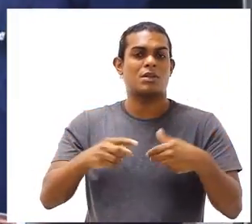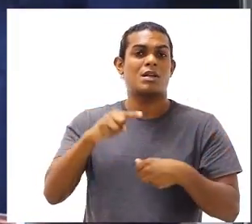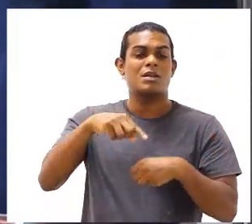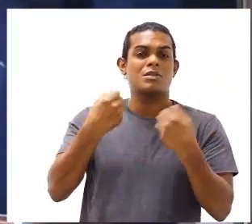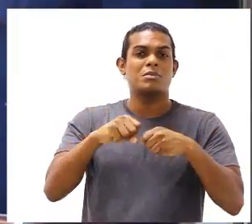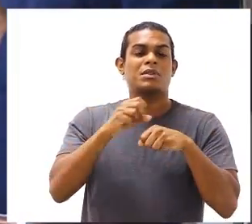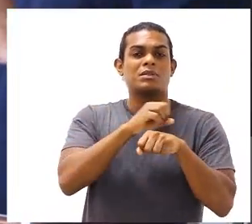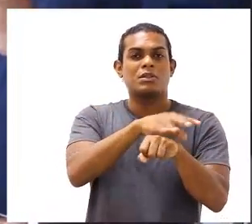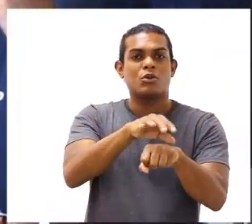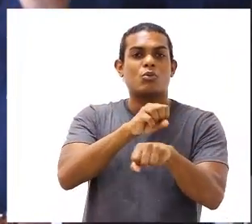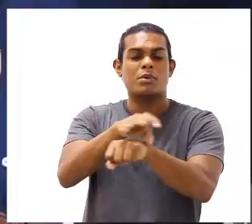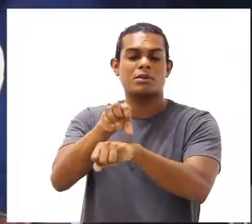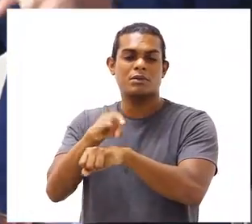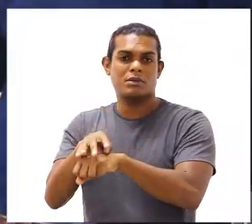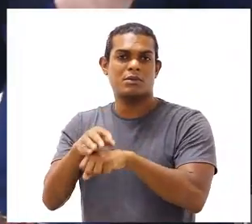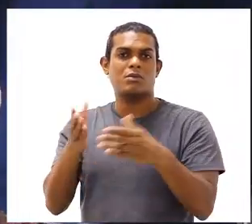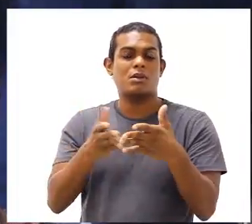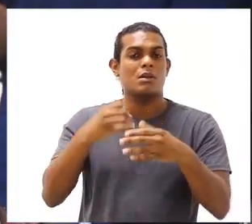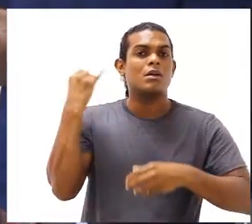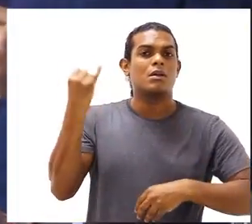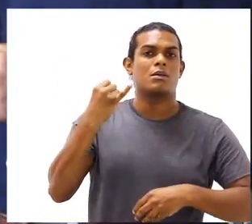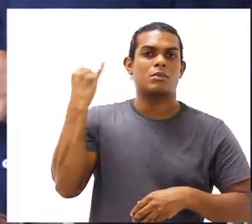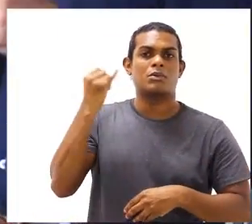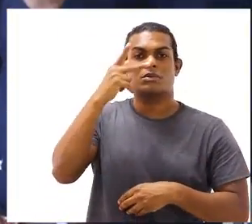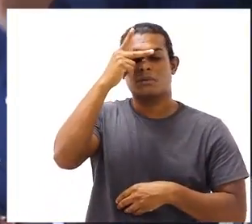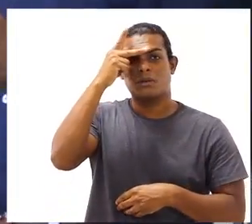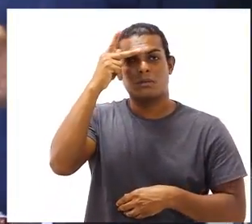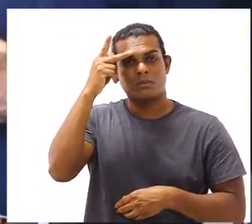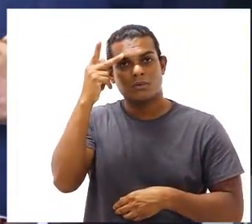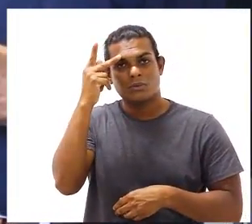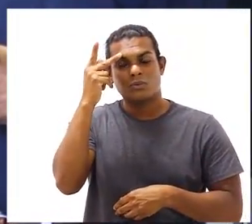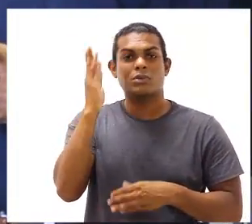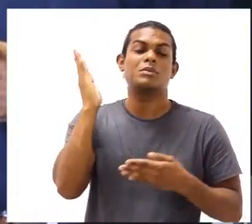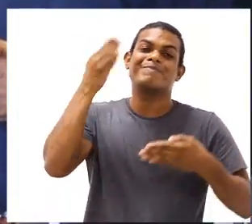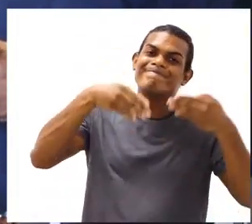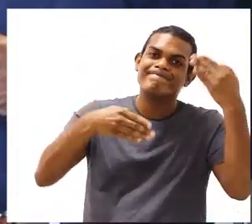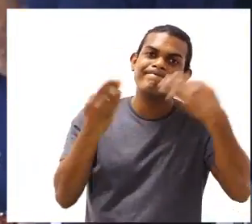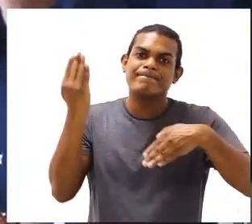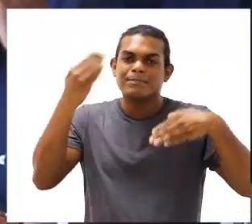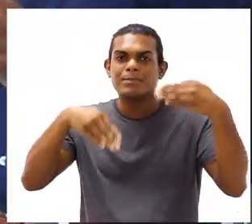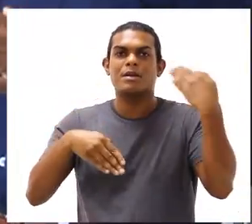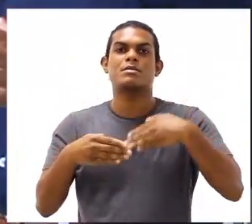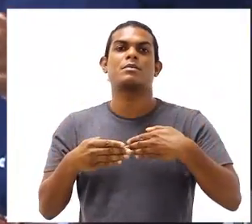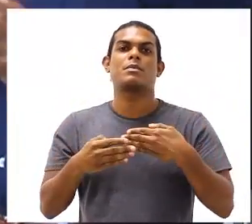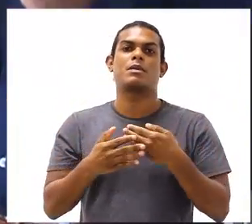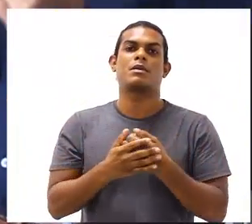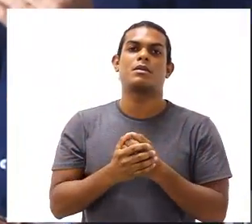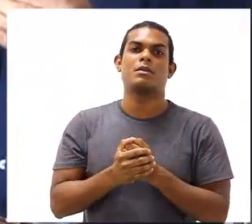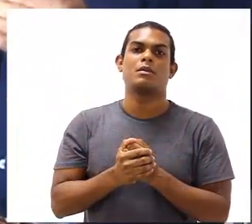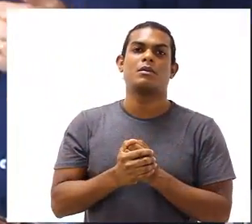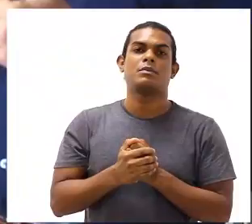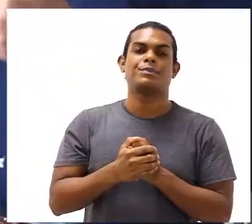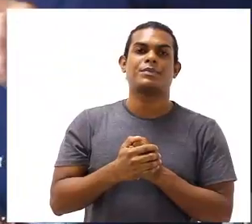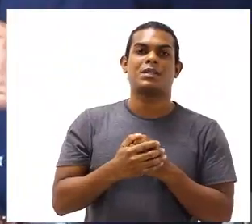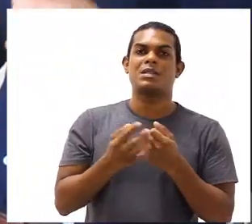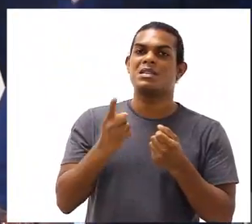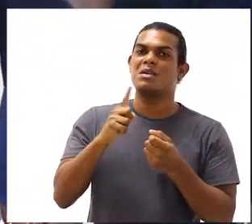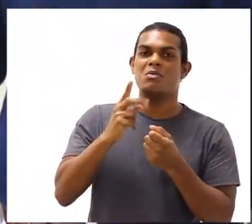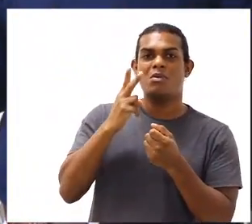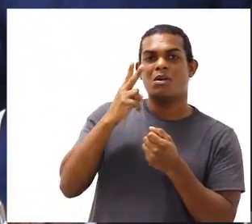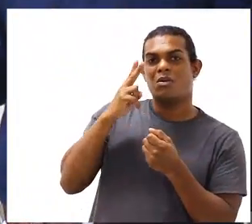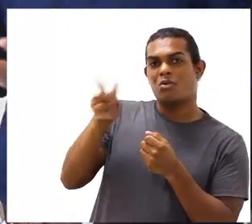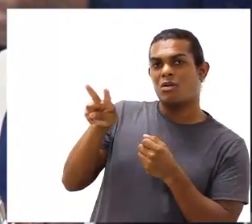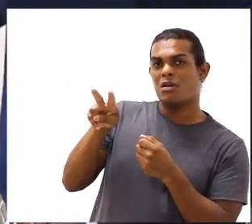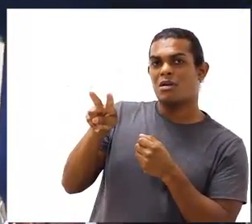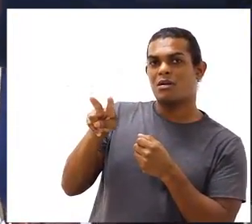compartilhado. Agora, é muito importante que as pessoas sintam-se partícipes da coisa. Você não trate o usuário, ou você